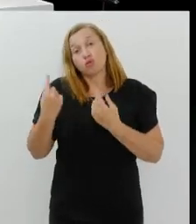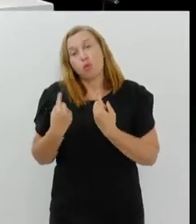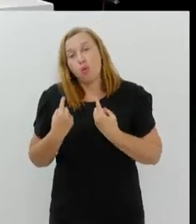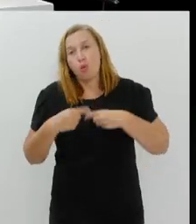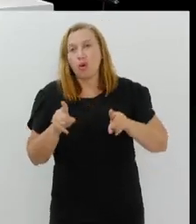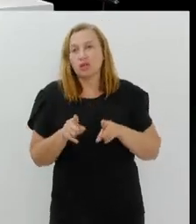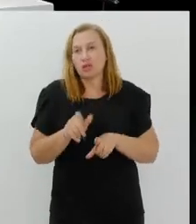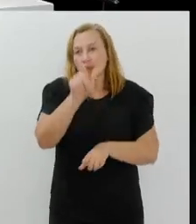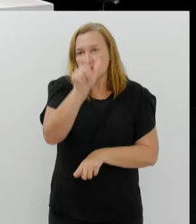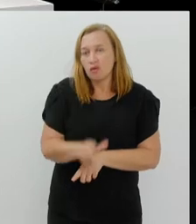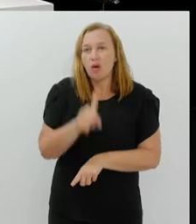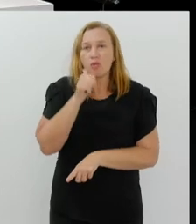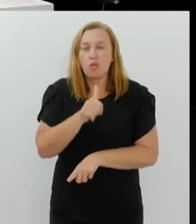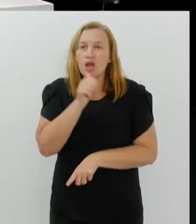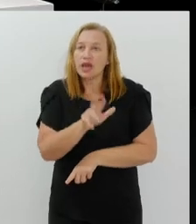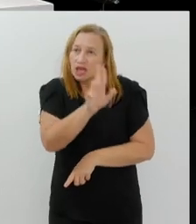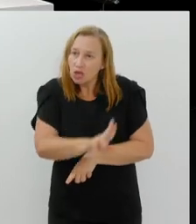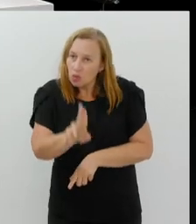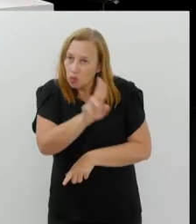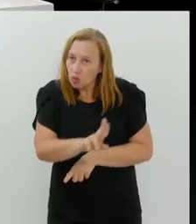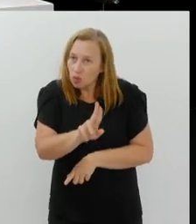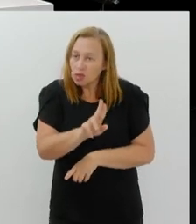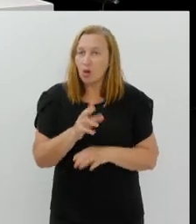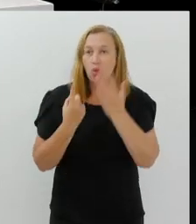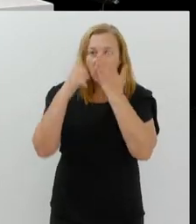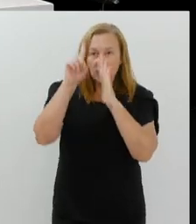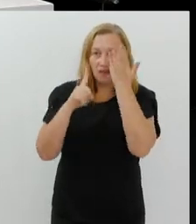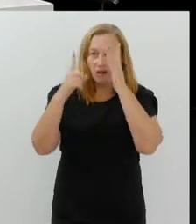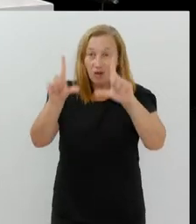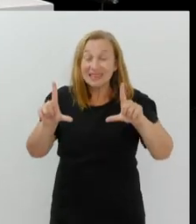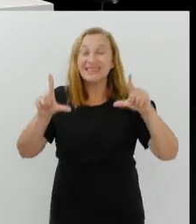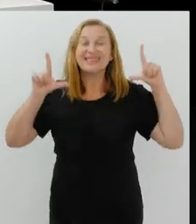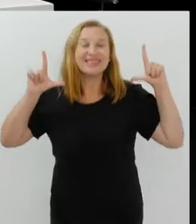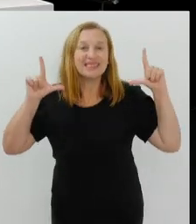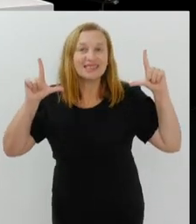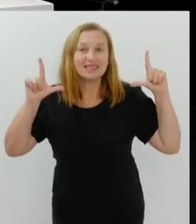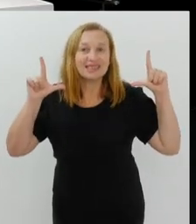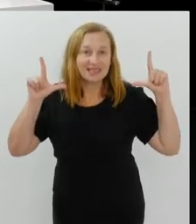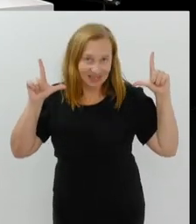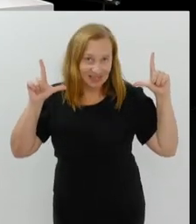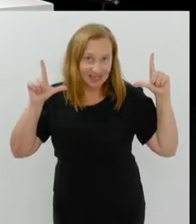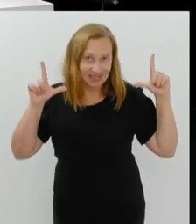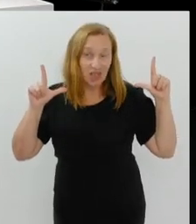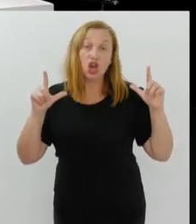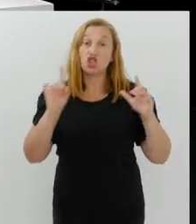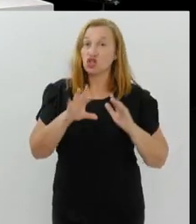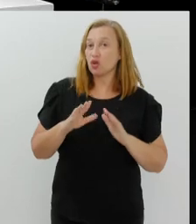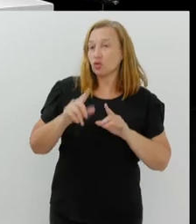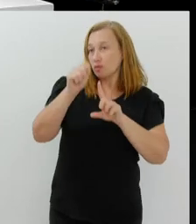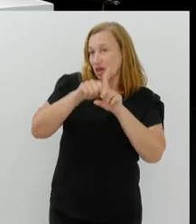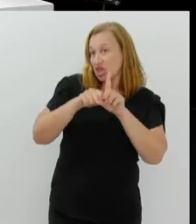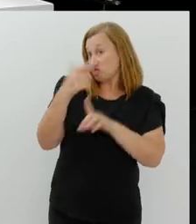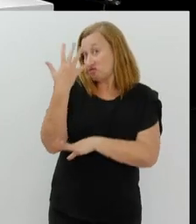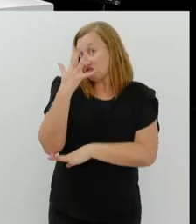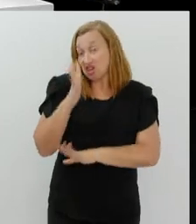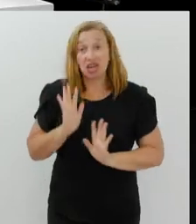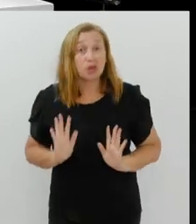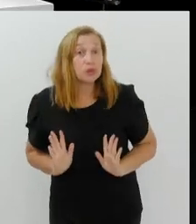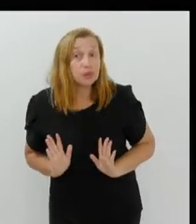possível. Eu sou contra uma mulher que usa o carnaval para... Do nada aparece ali. Que usa o carnaval só pelo holofote que ele traz lá em